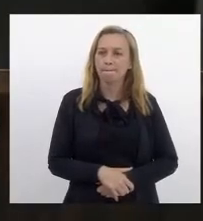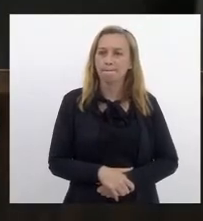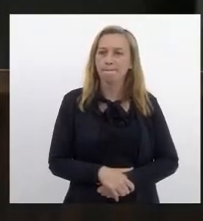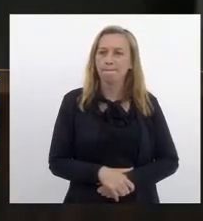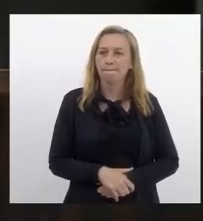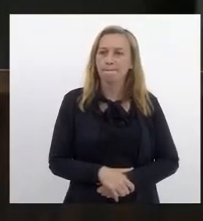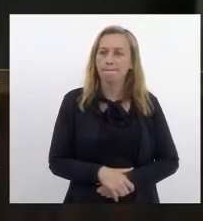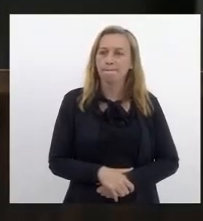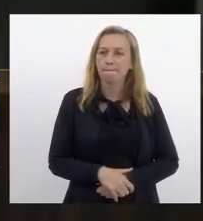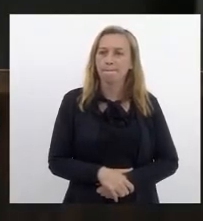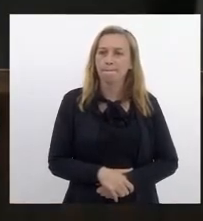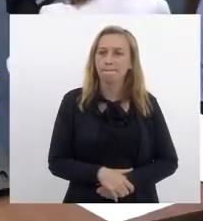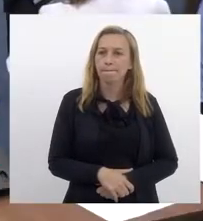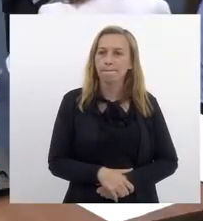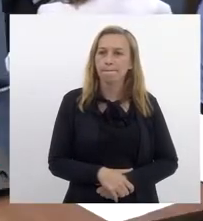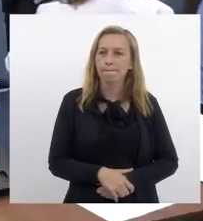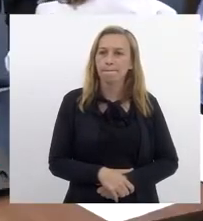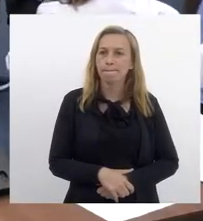fazer...